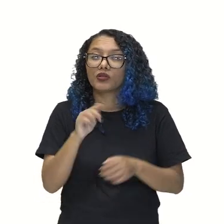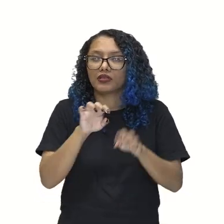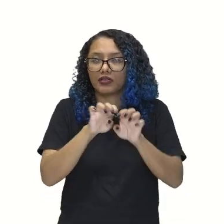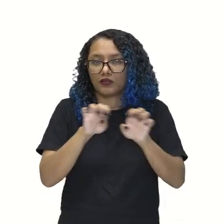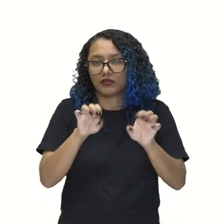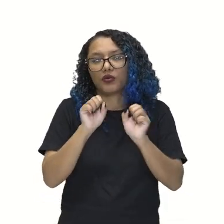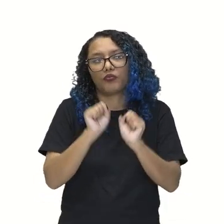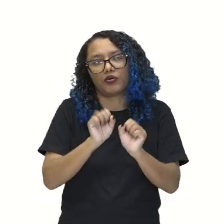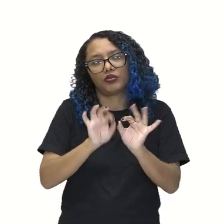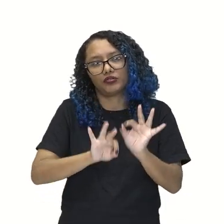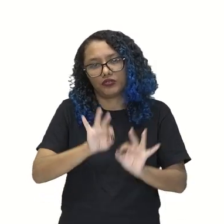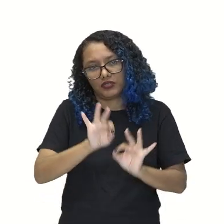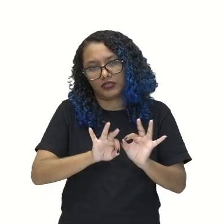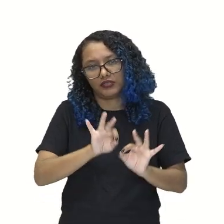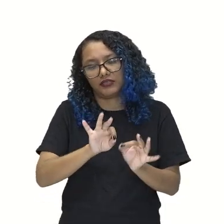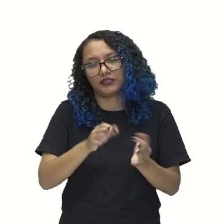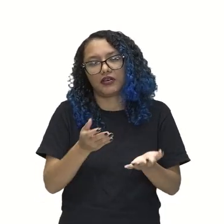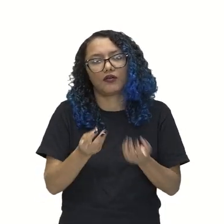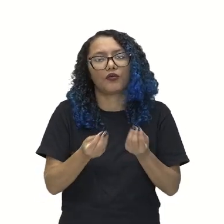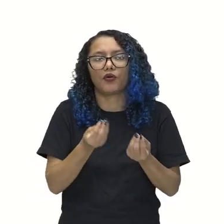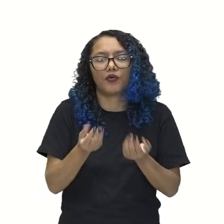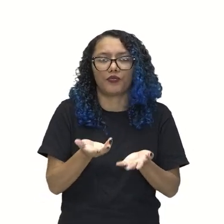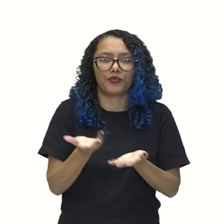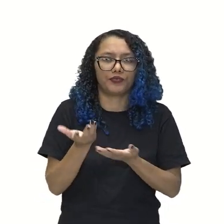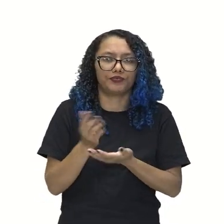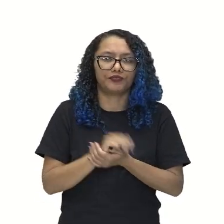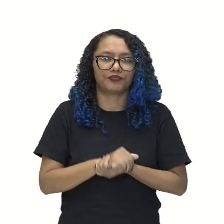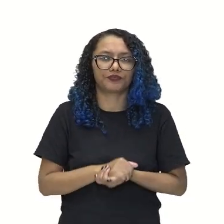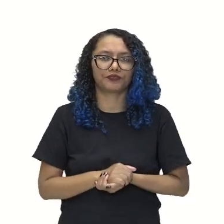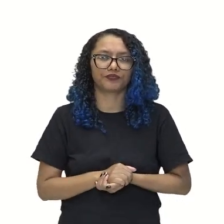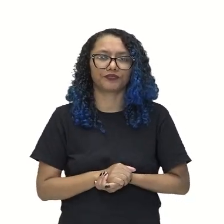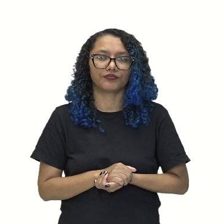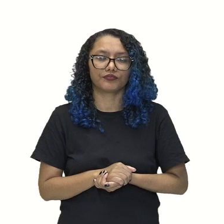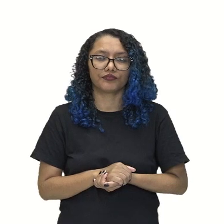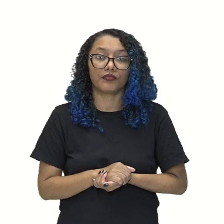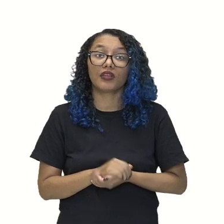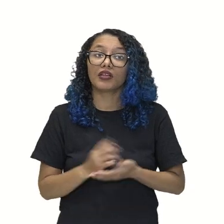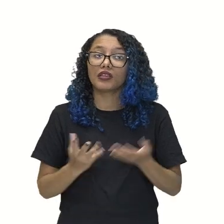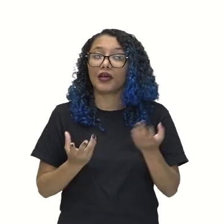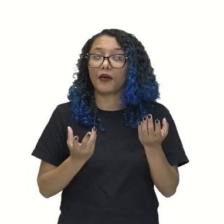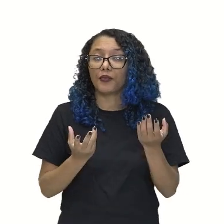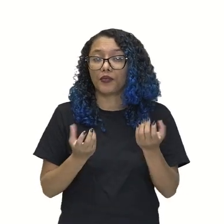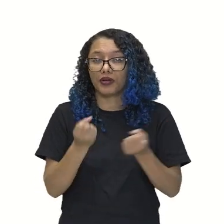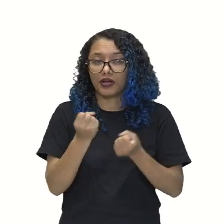ser essa. Olha. O que nós chamamos de carro X, então?